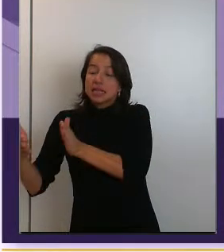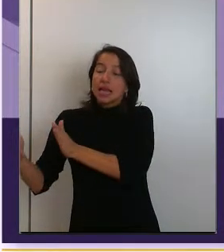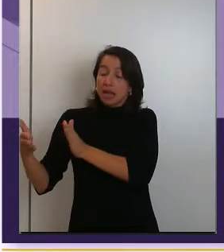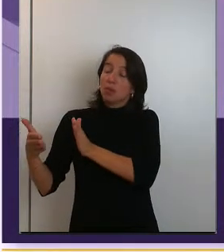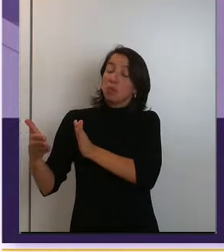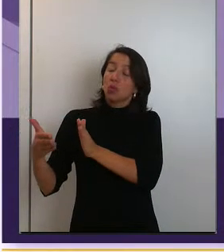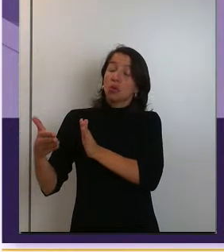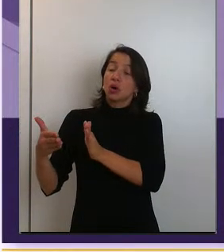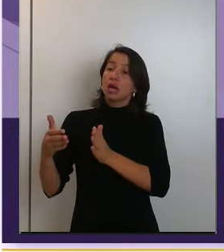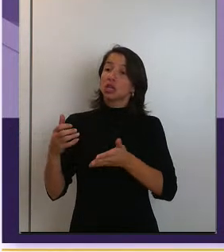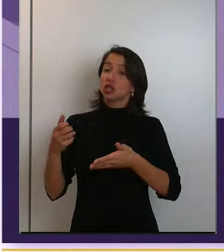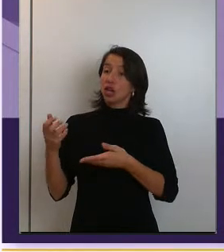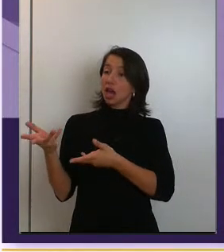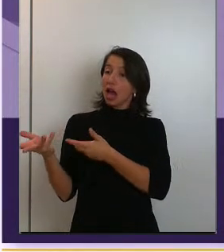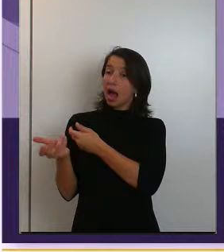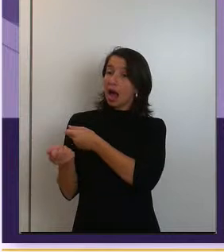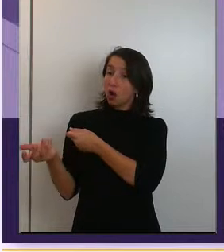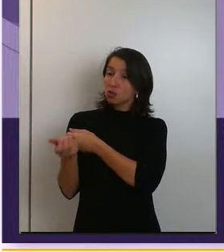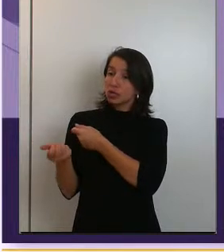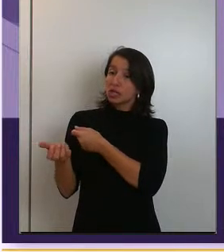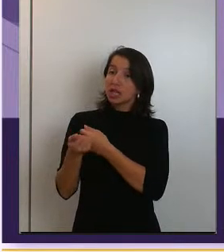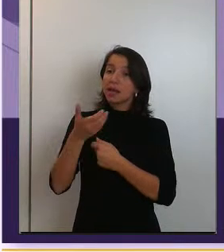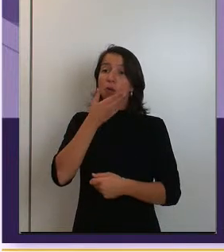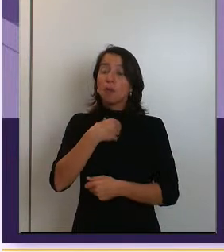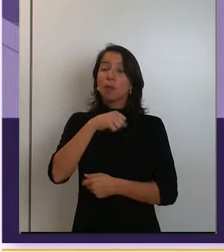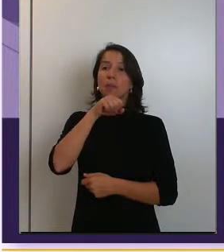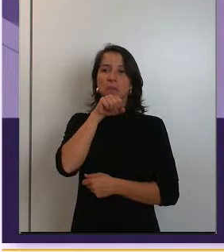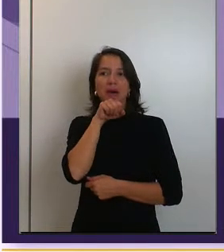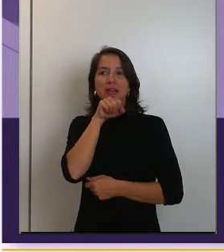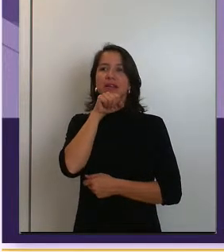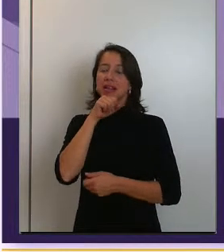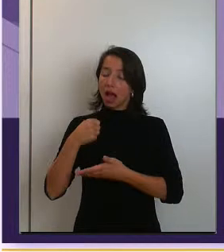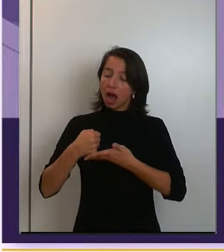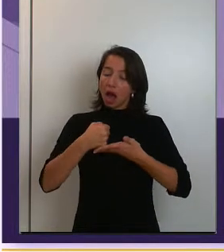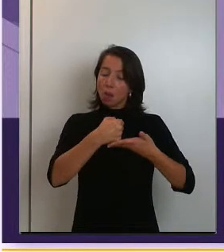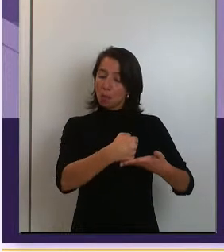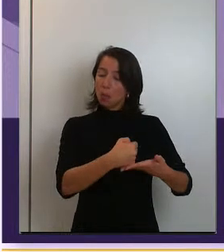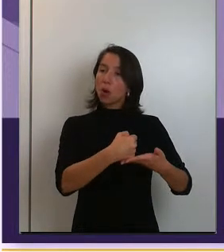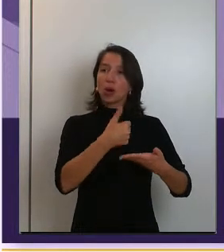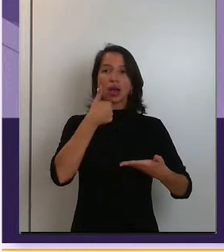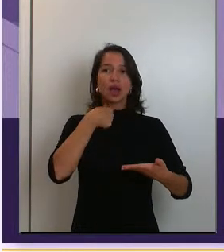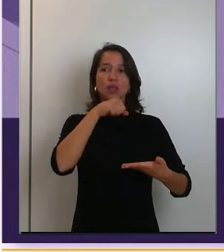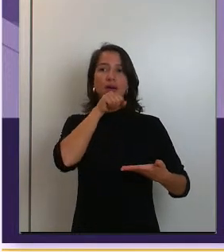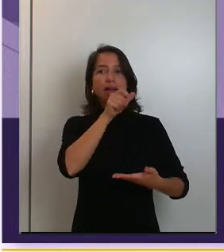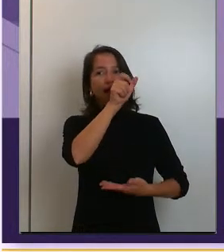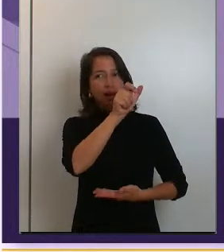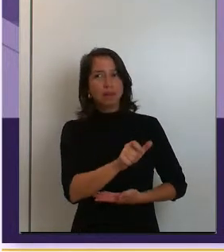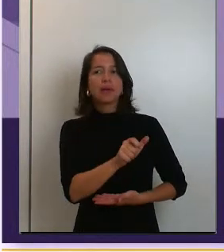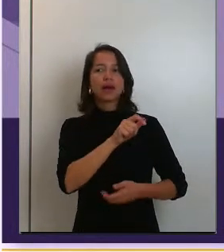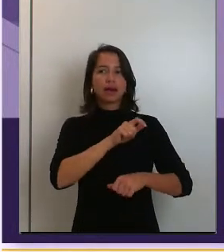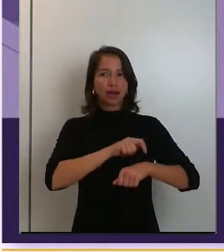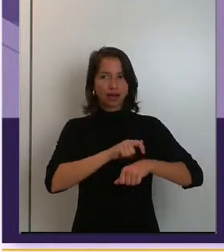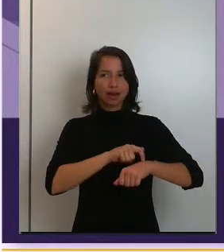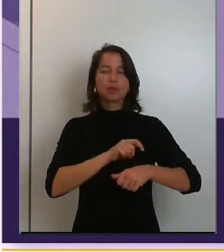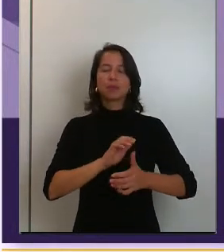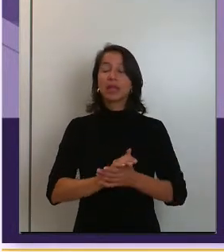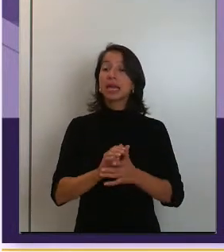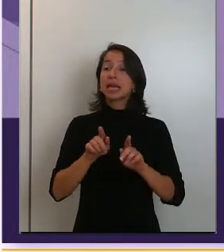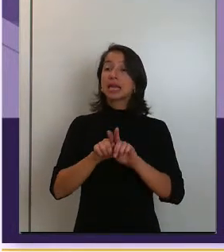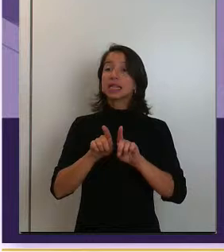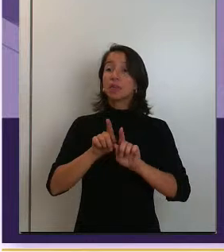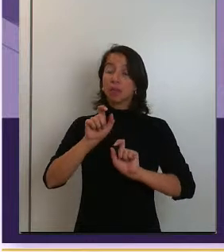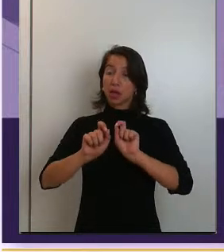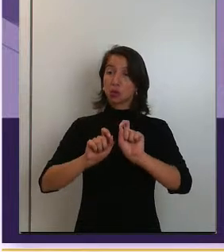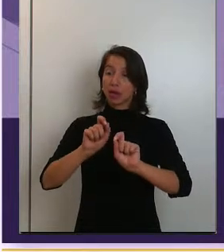ali estar dando o apoio, né, nesse início. E também a questão da licença parental. Né, os países mais evoluídos do mundo, todos